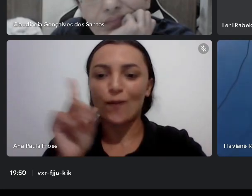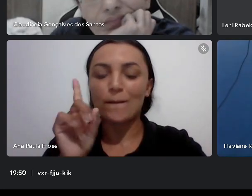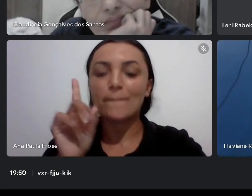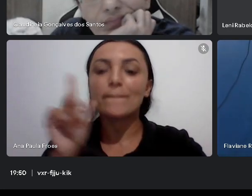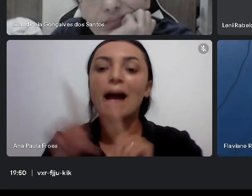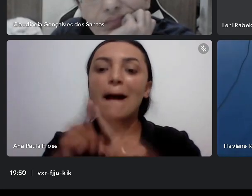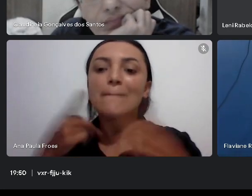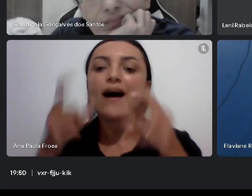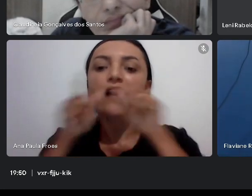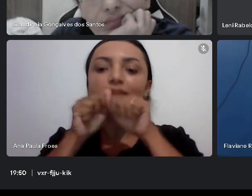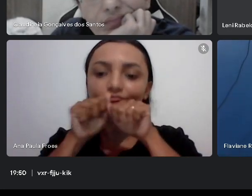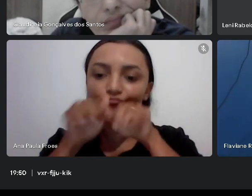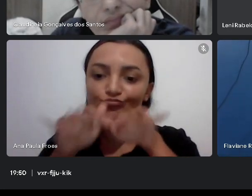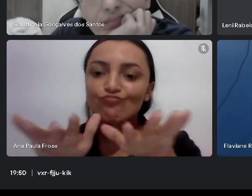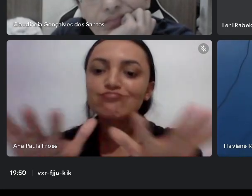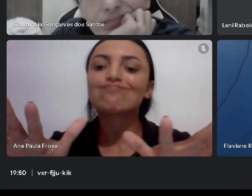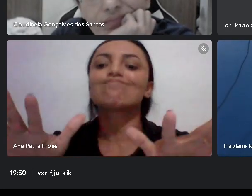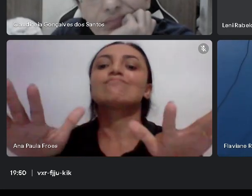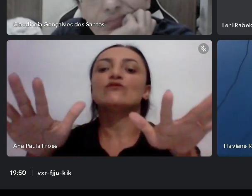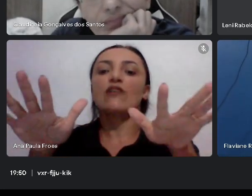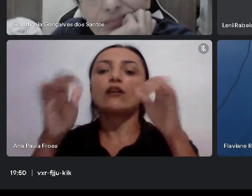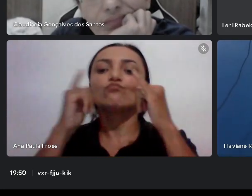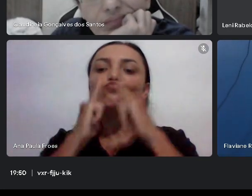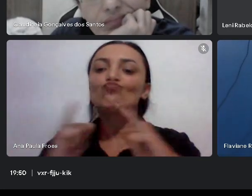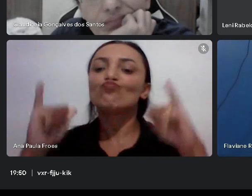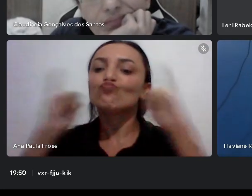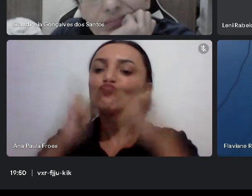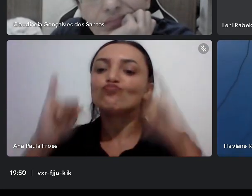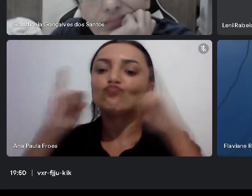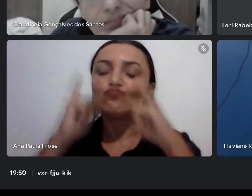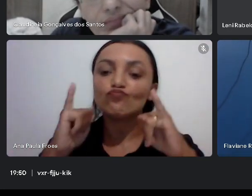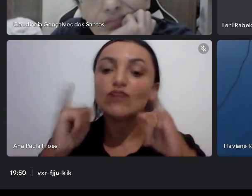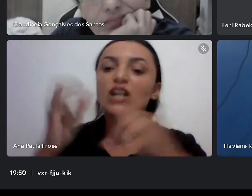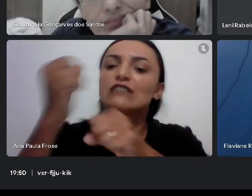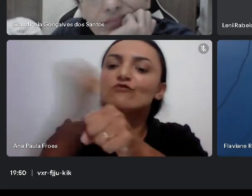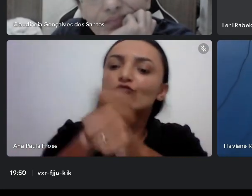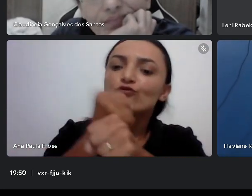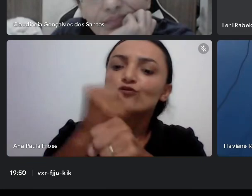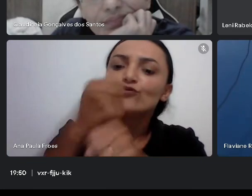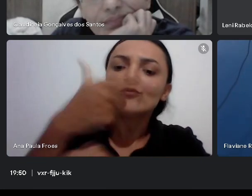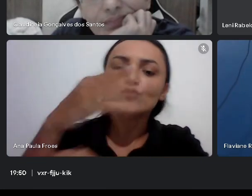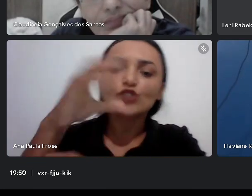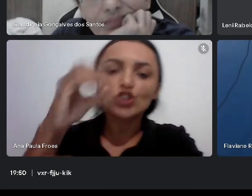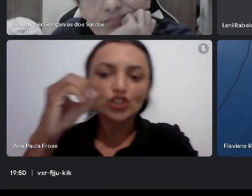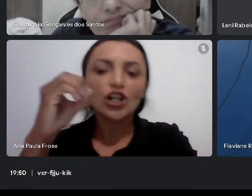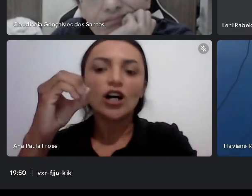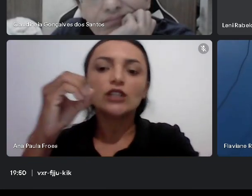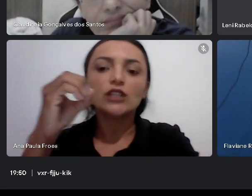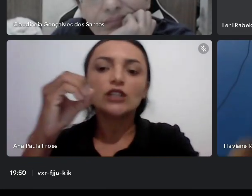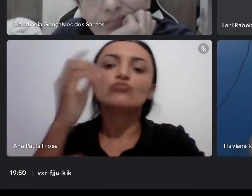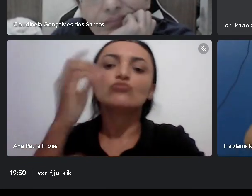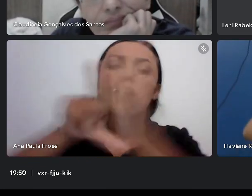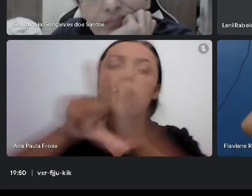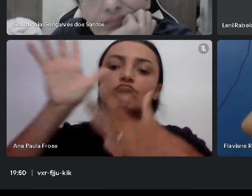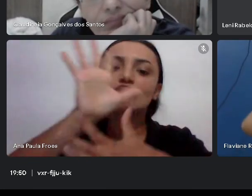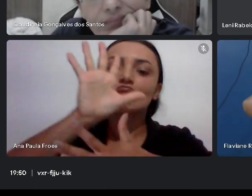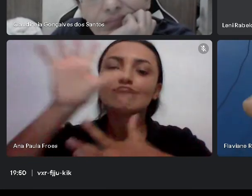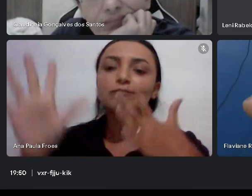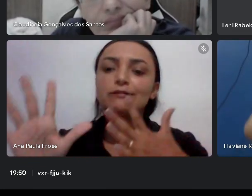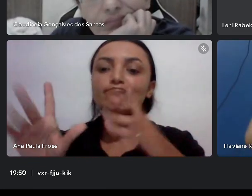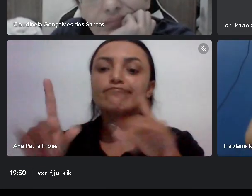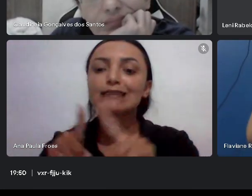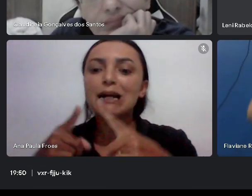20 anos de lei, comemoramos ontem, né? Os 20 anos da lei de Libras, e a gente, infelizmente, ainda